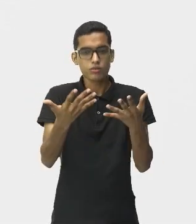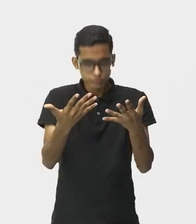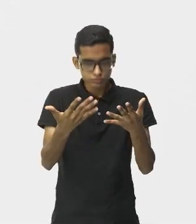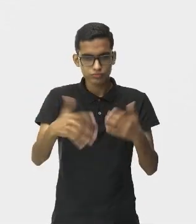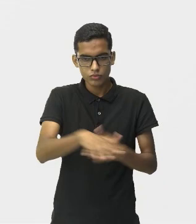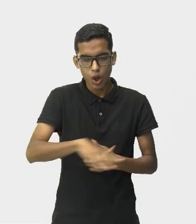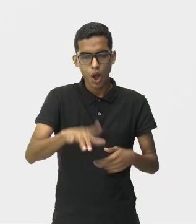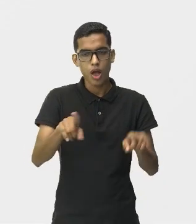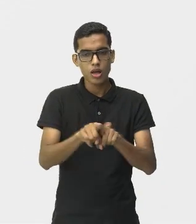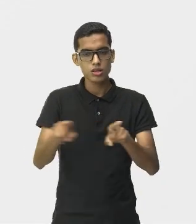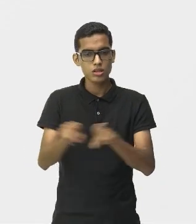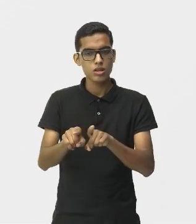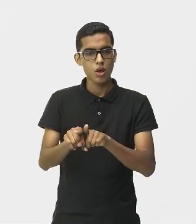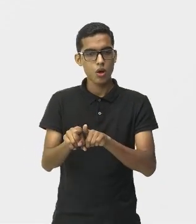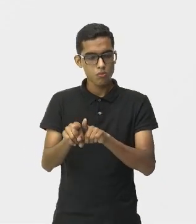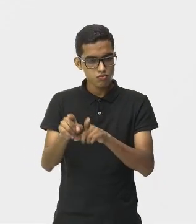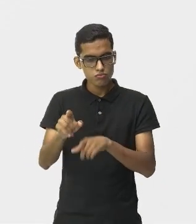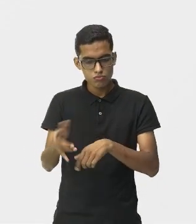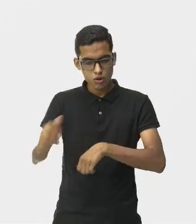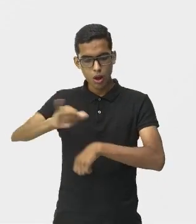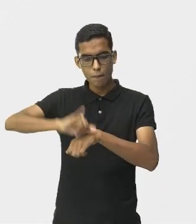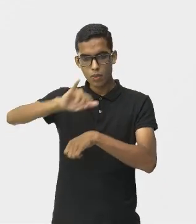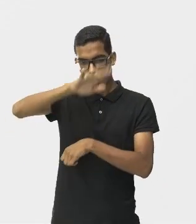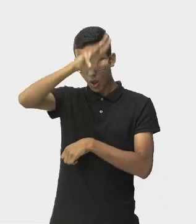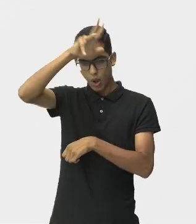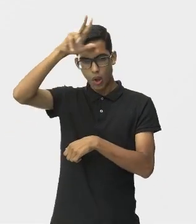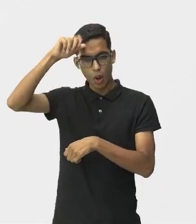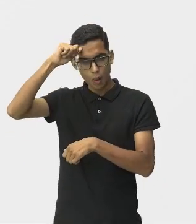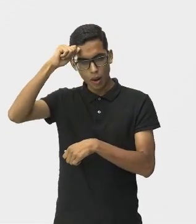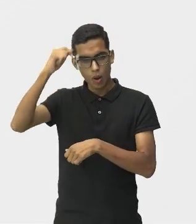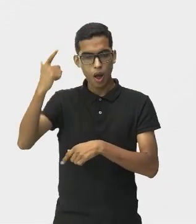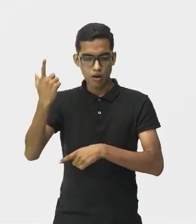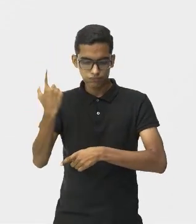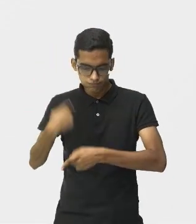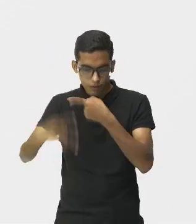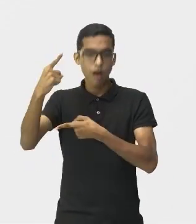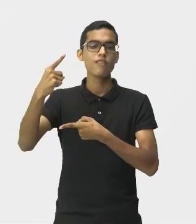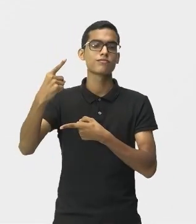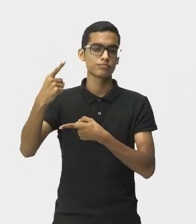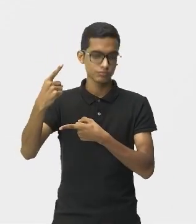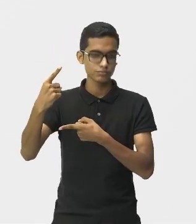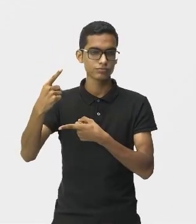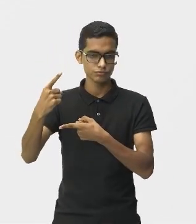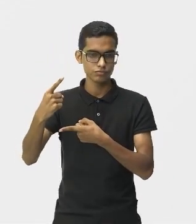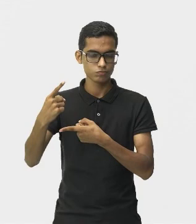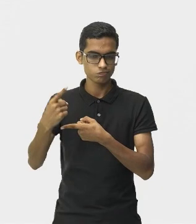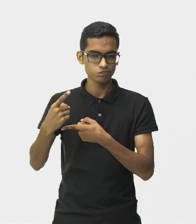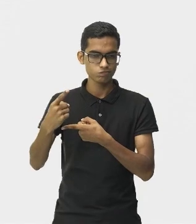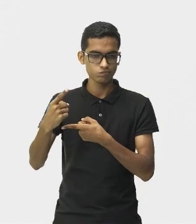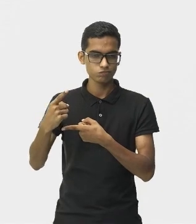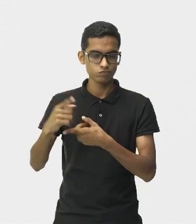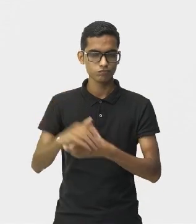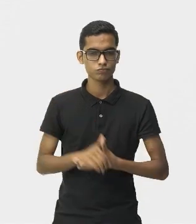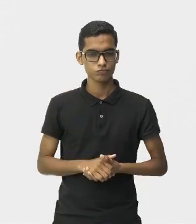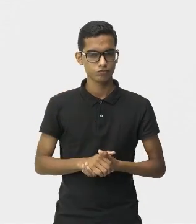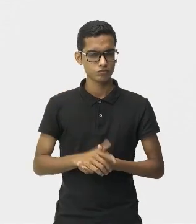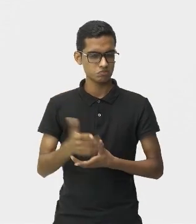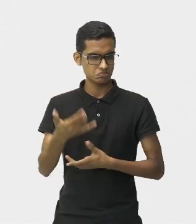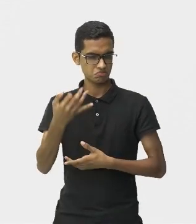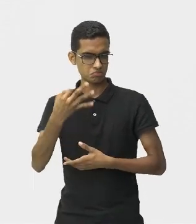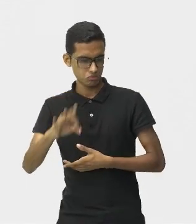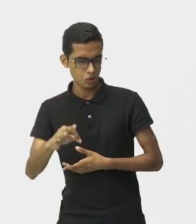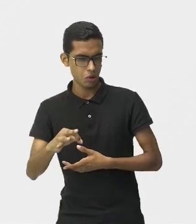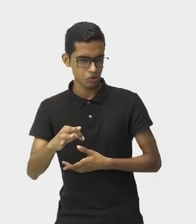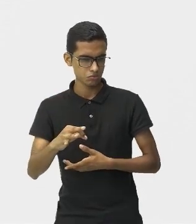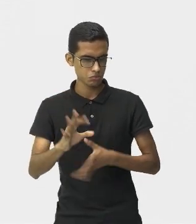Manaus ao seu apogeu. Será que houve prosperidade na região, gente? Será que deu certo a Carta Régia e a política do Diretório